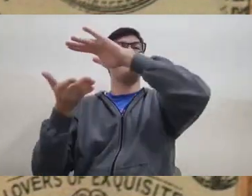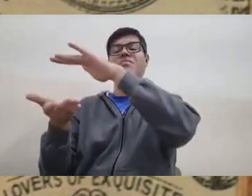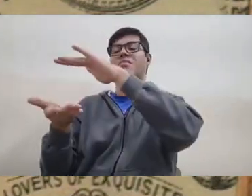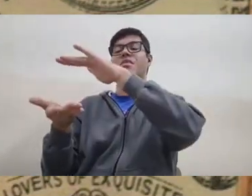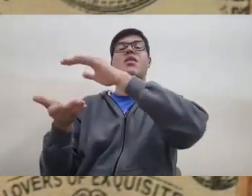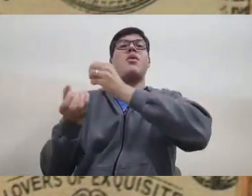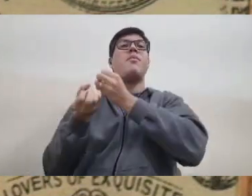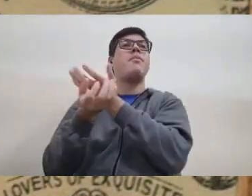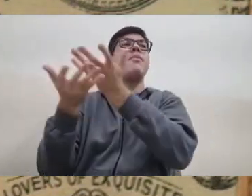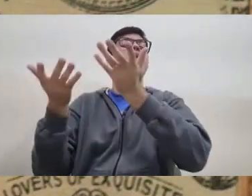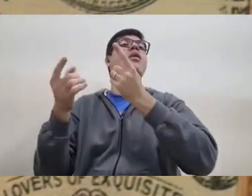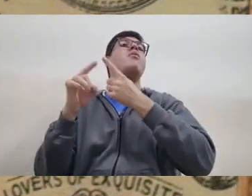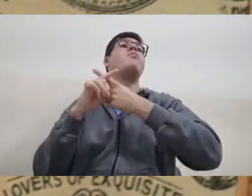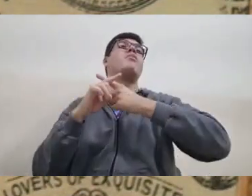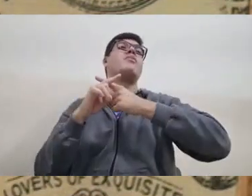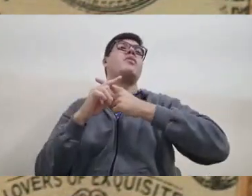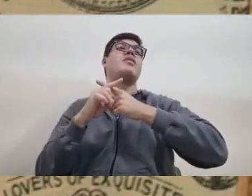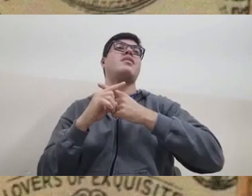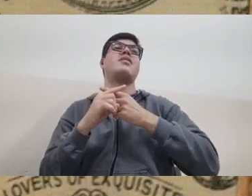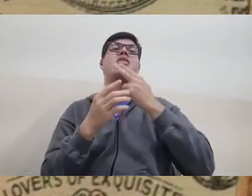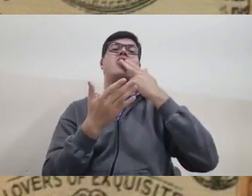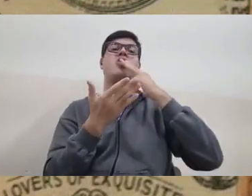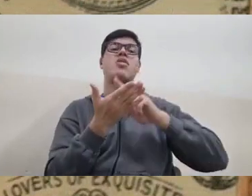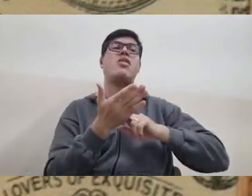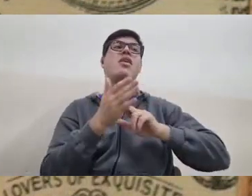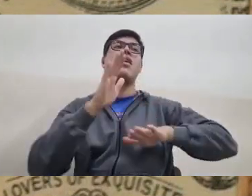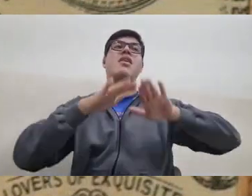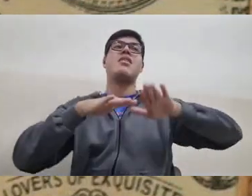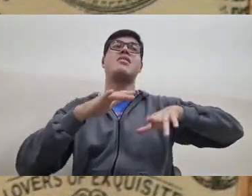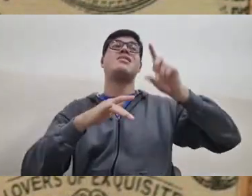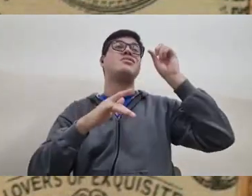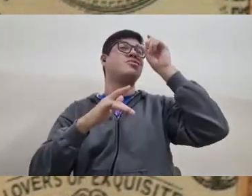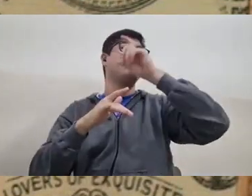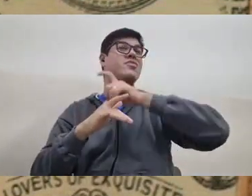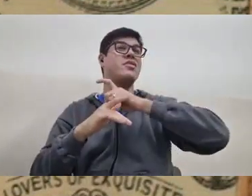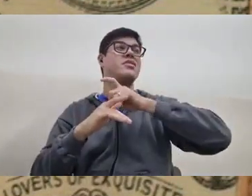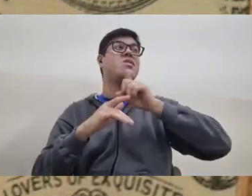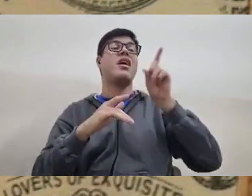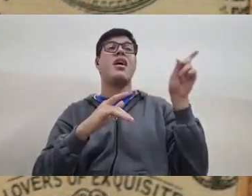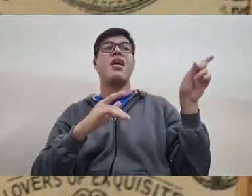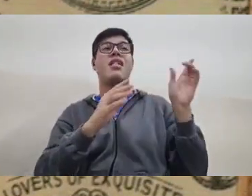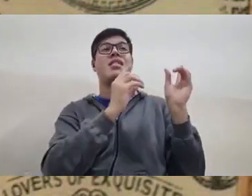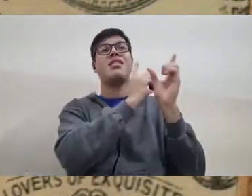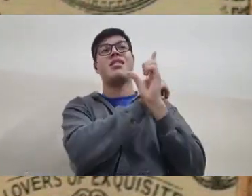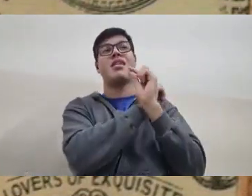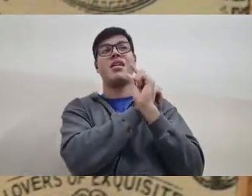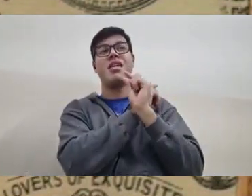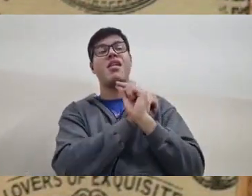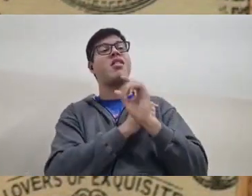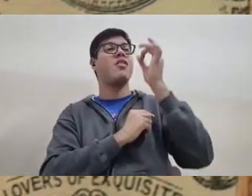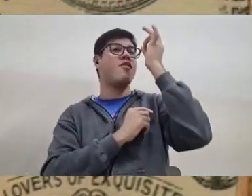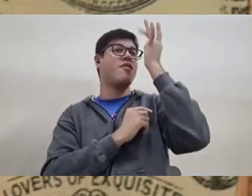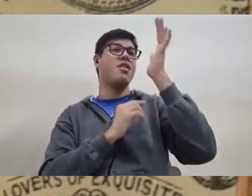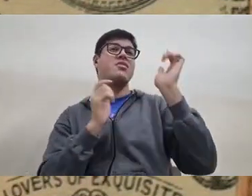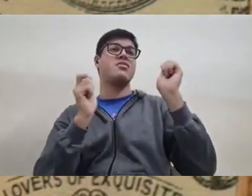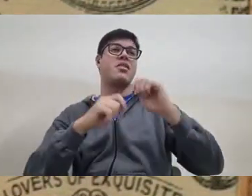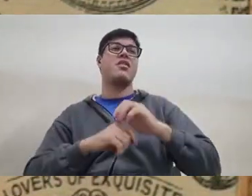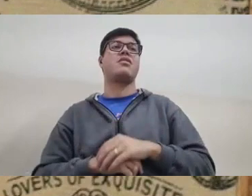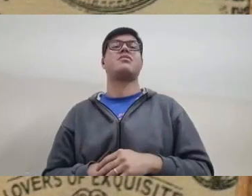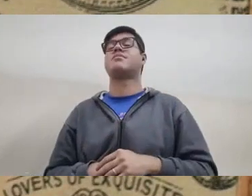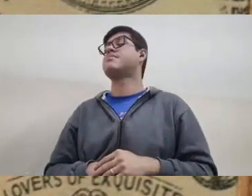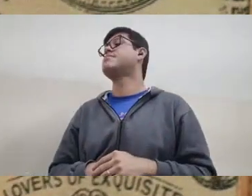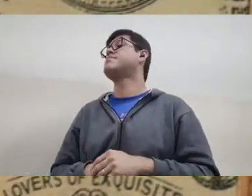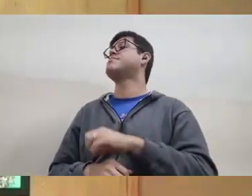por não precisar percorreio não para facilidade dela como a gente fala